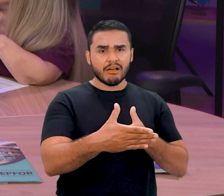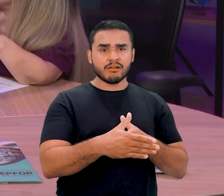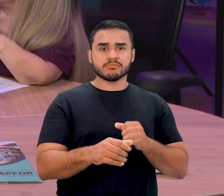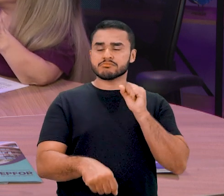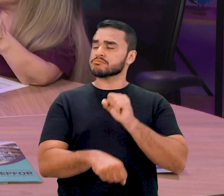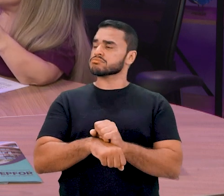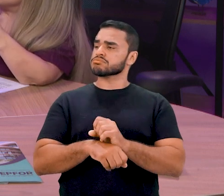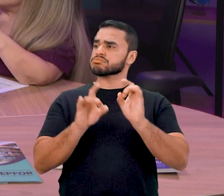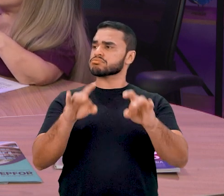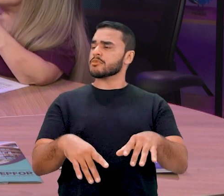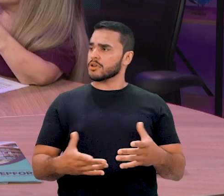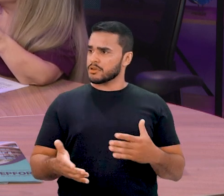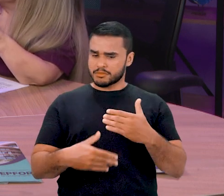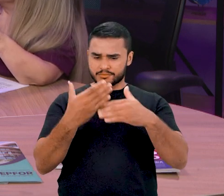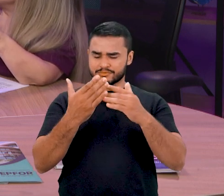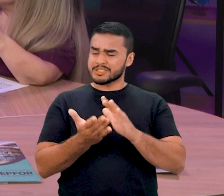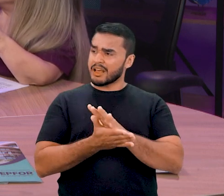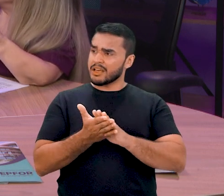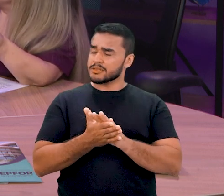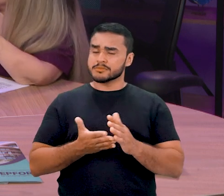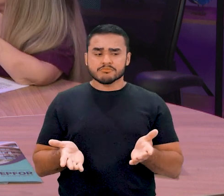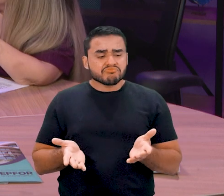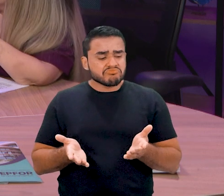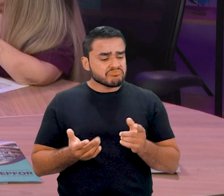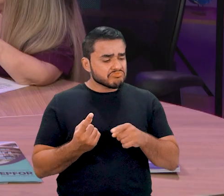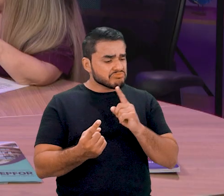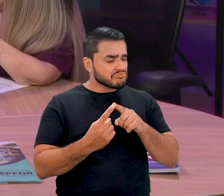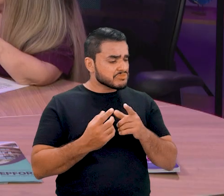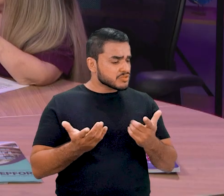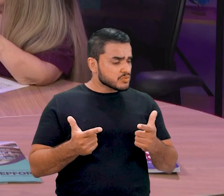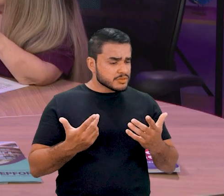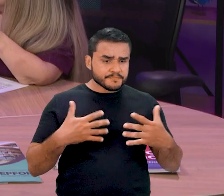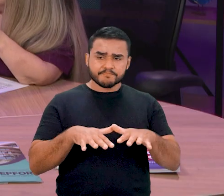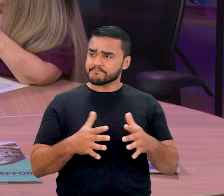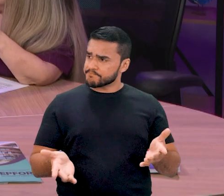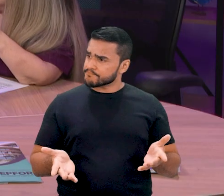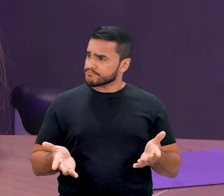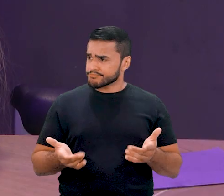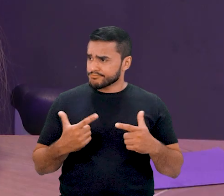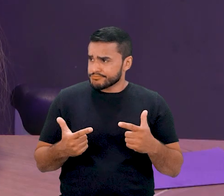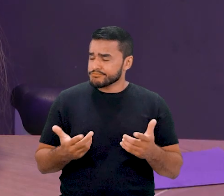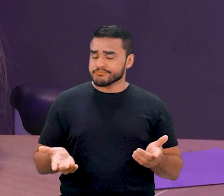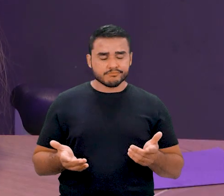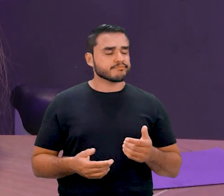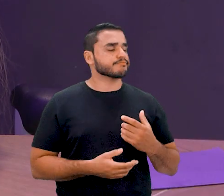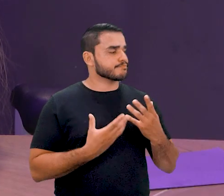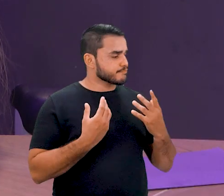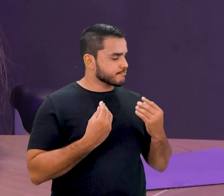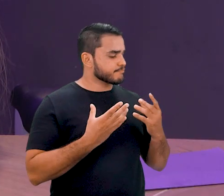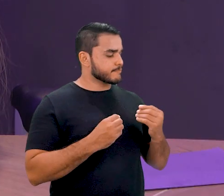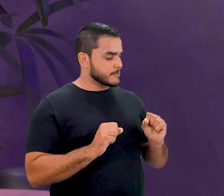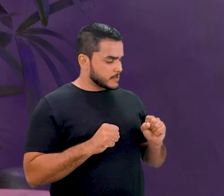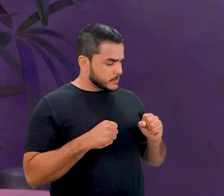querer evoluir profissionalmente, porque não tem esse espaço, né? A gente tem que brigar muito, assim,